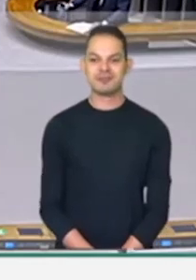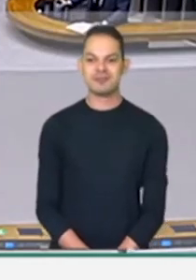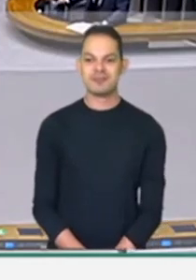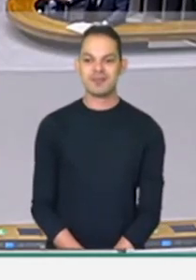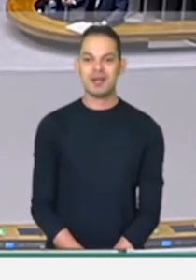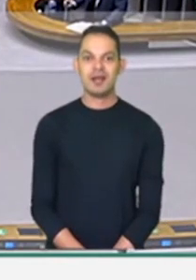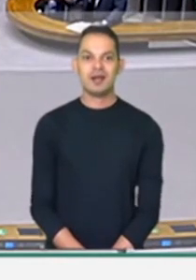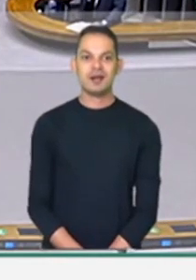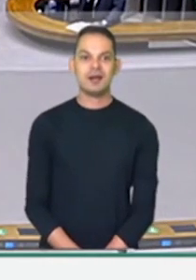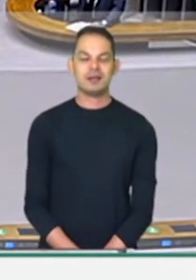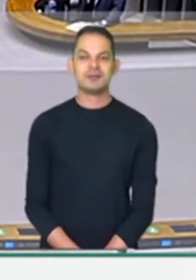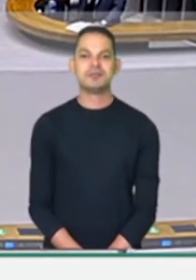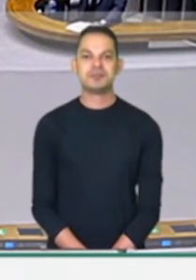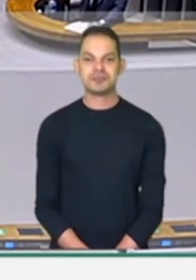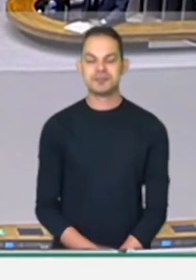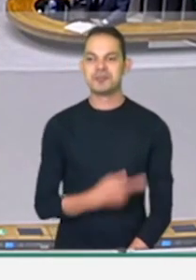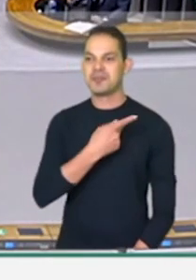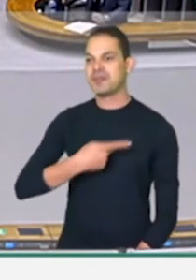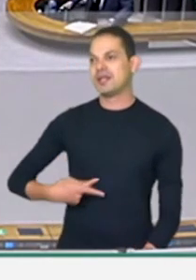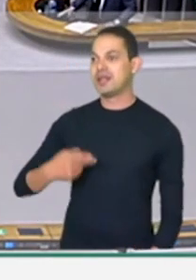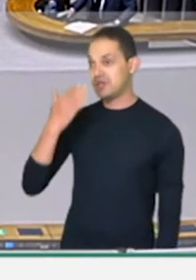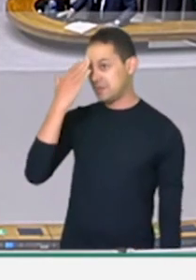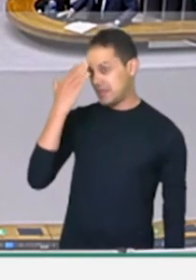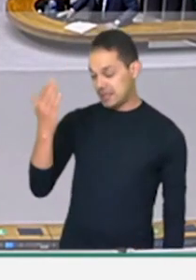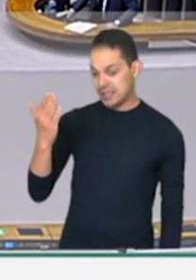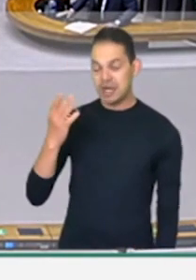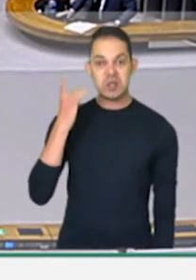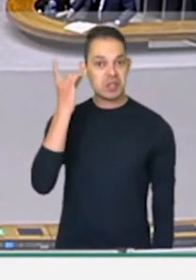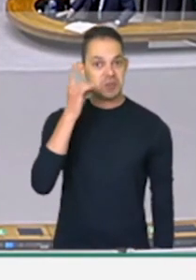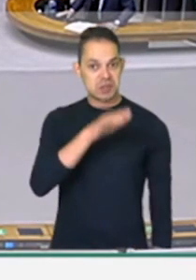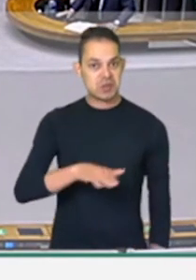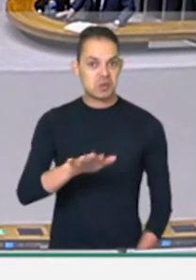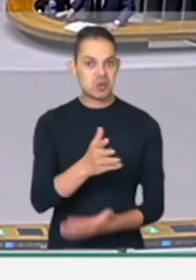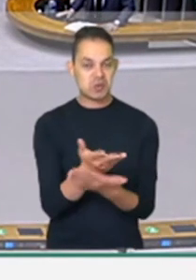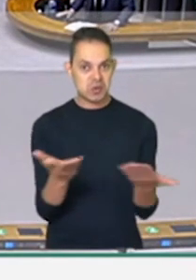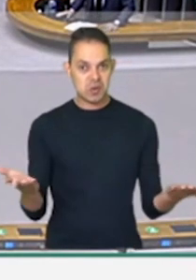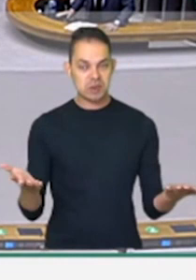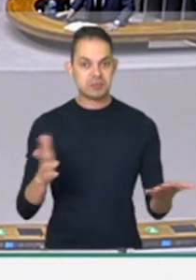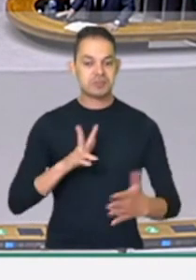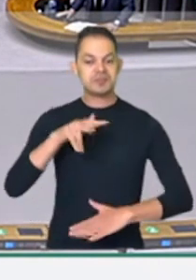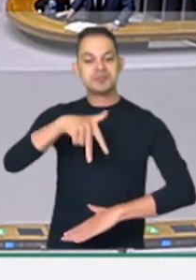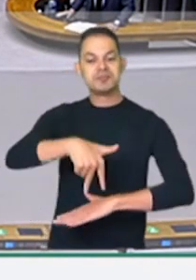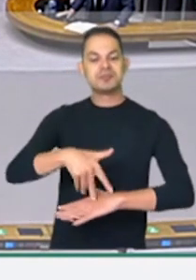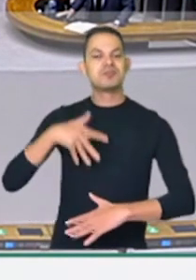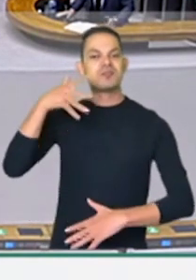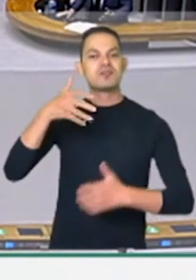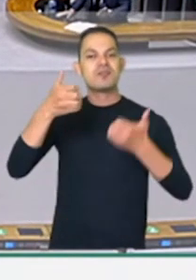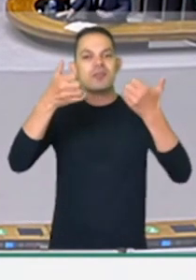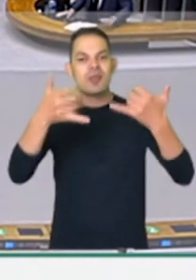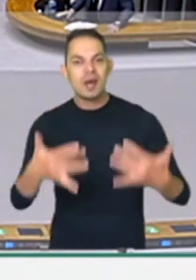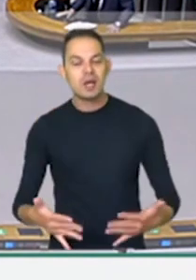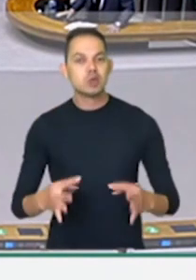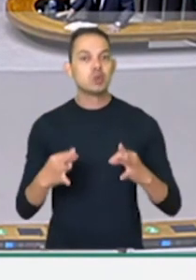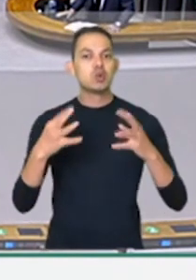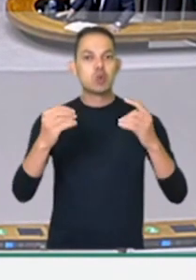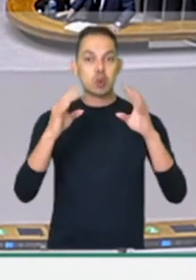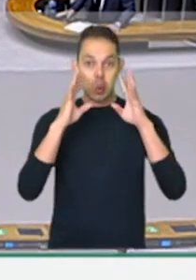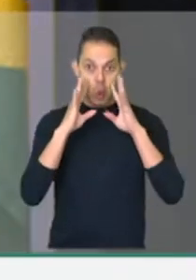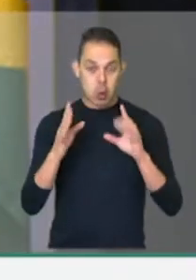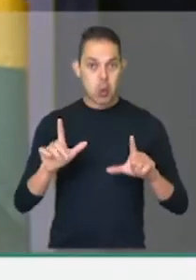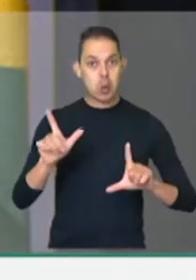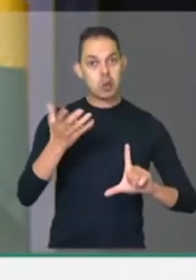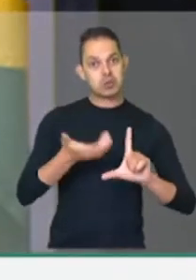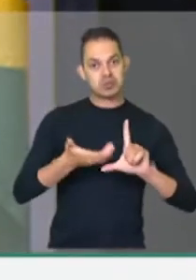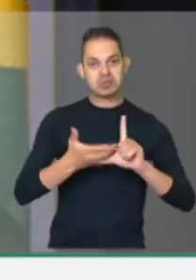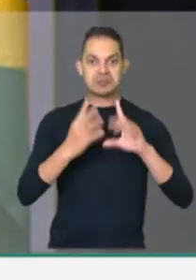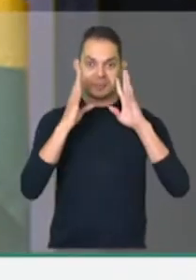e obrigado senhor presidente senhores deputados quero falar com todos que nos acompanhe através da